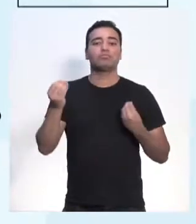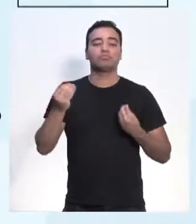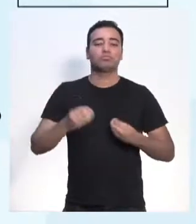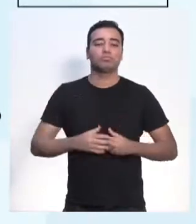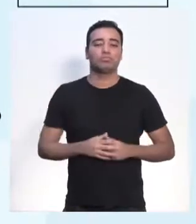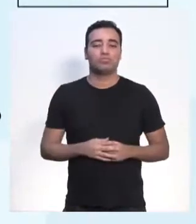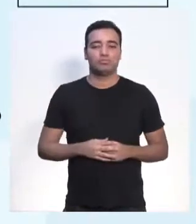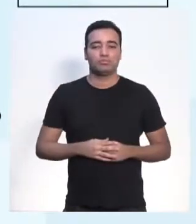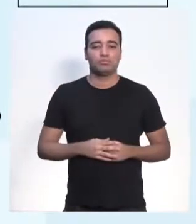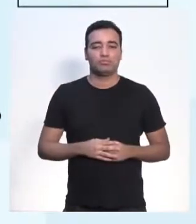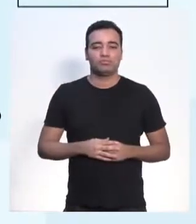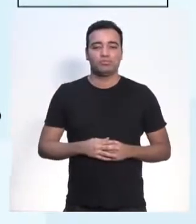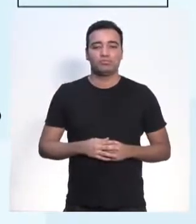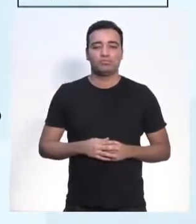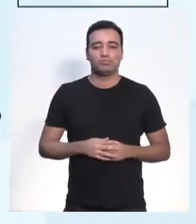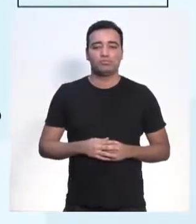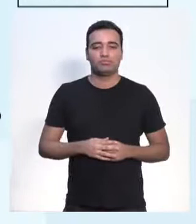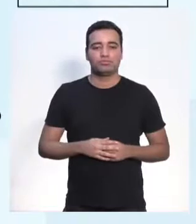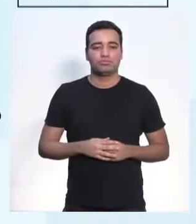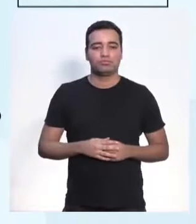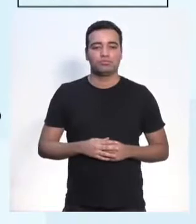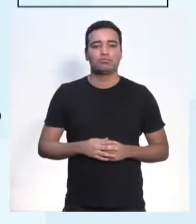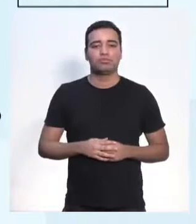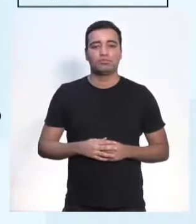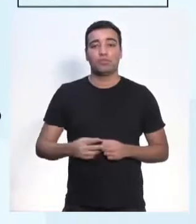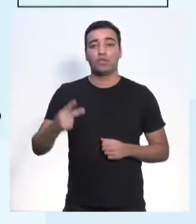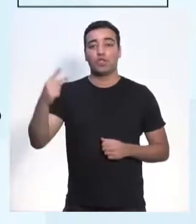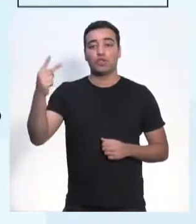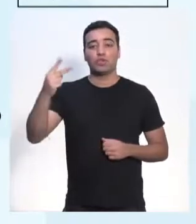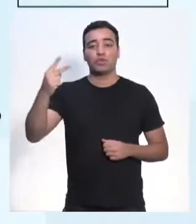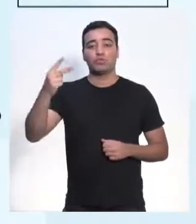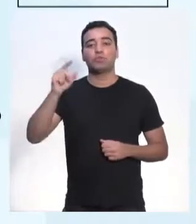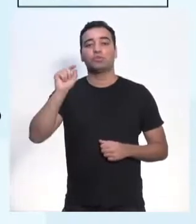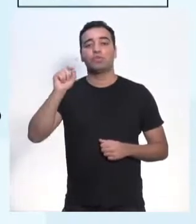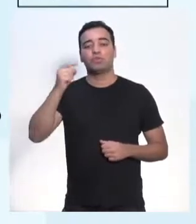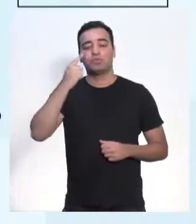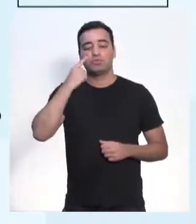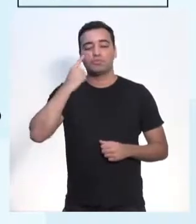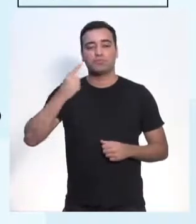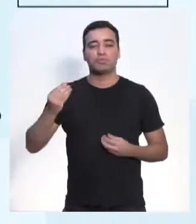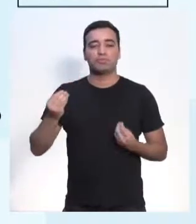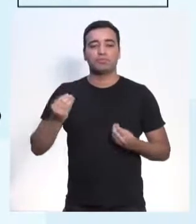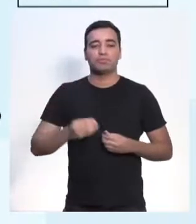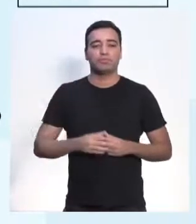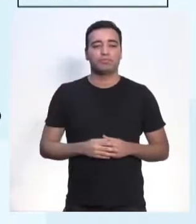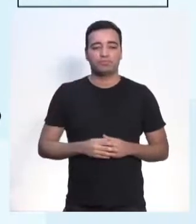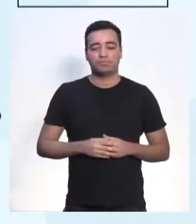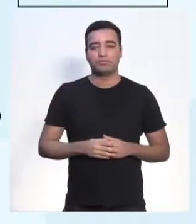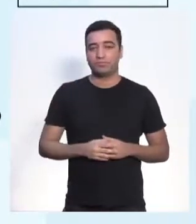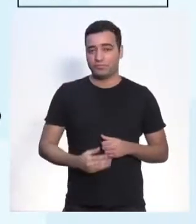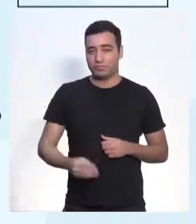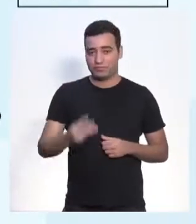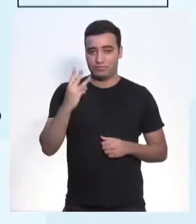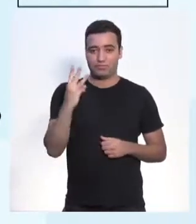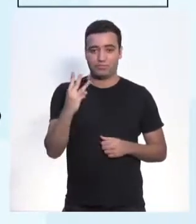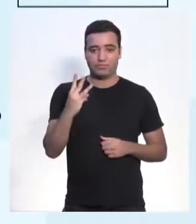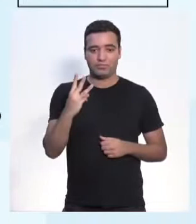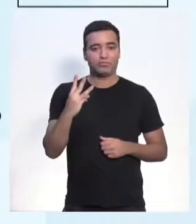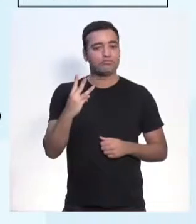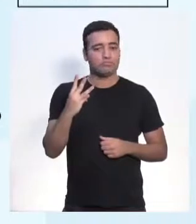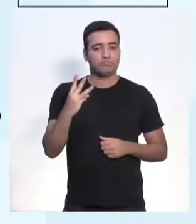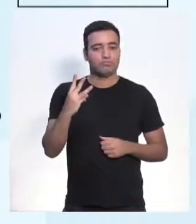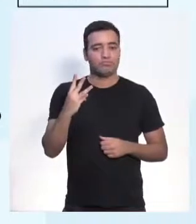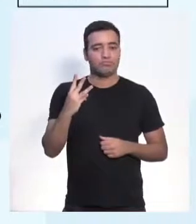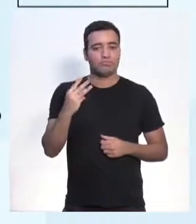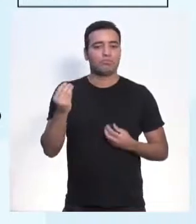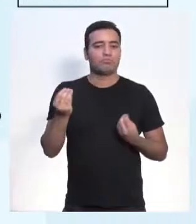plants and animal. 2. Is used for heating and cooking. 3. Is a